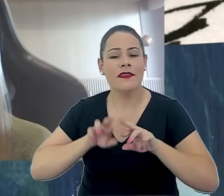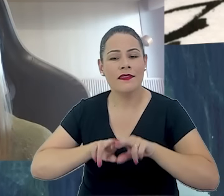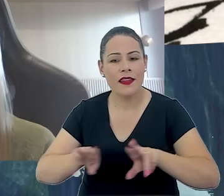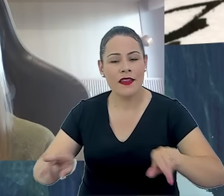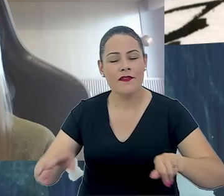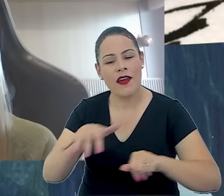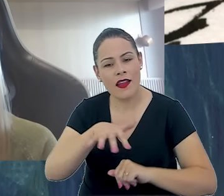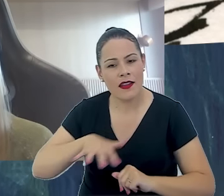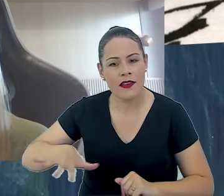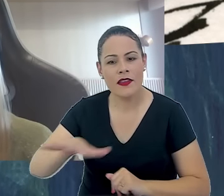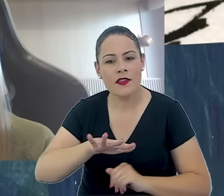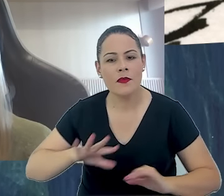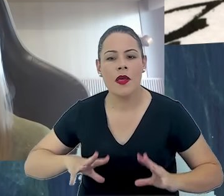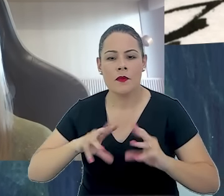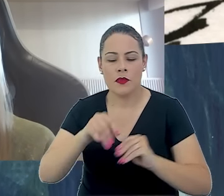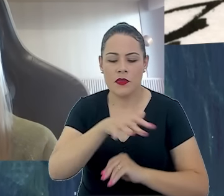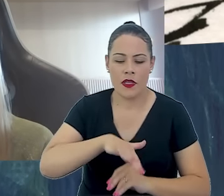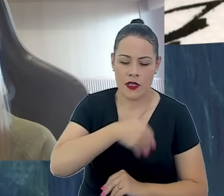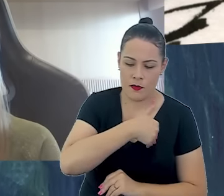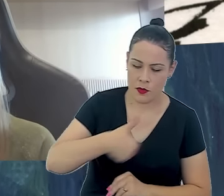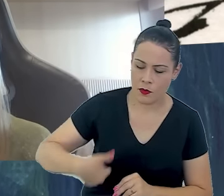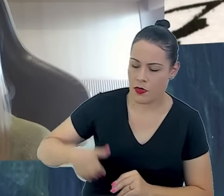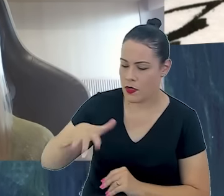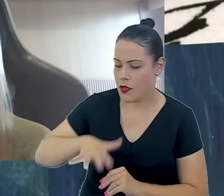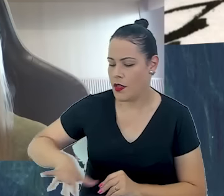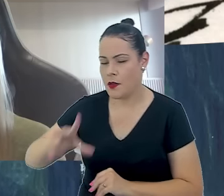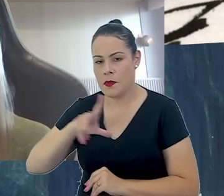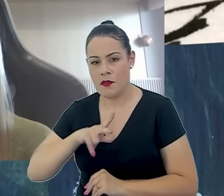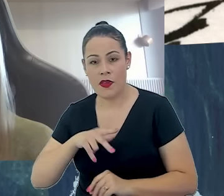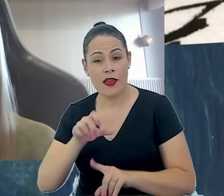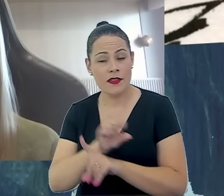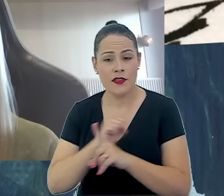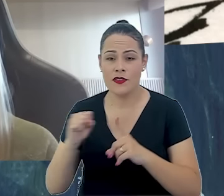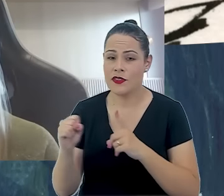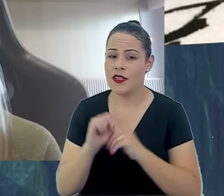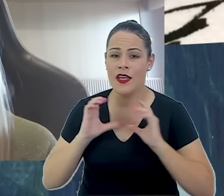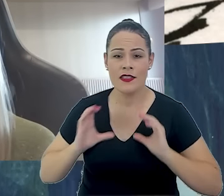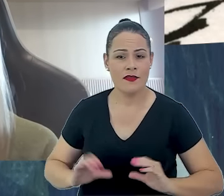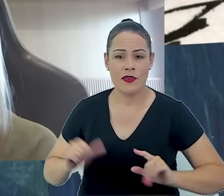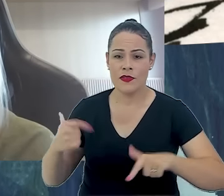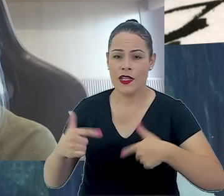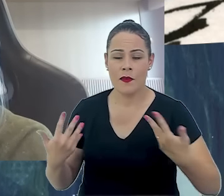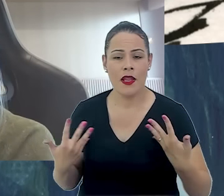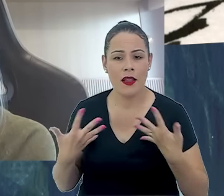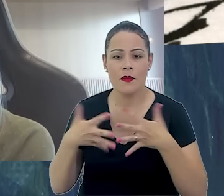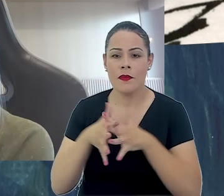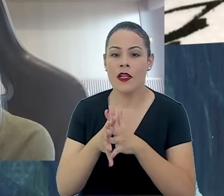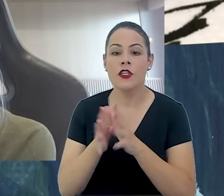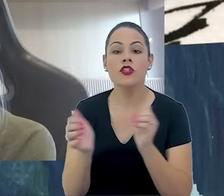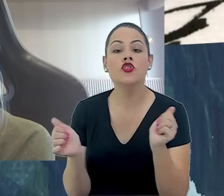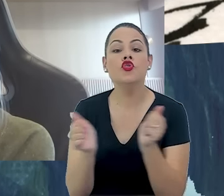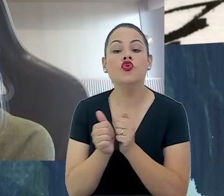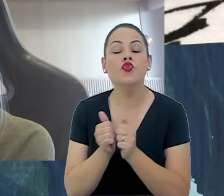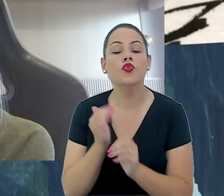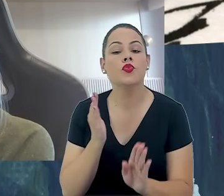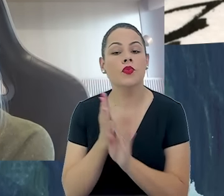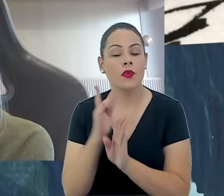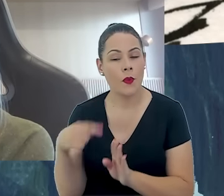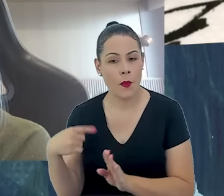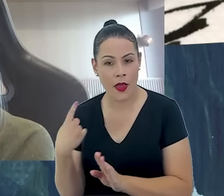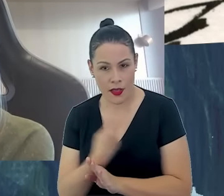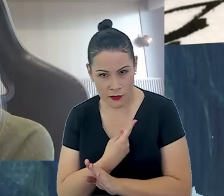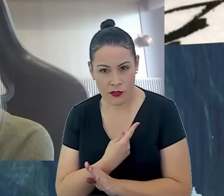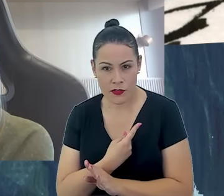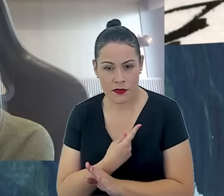para todos. Existe espaço para o setor público, para o setor privado, para a sociedade civil. Ou seja, nós devemos